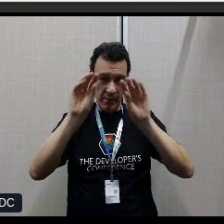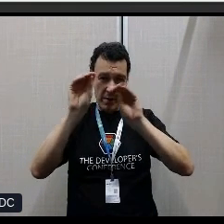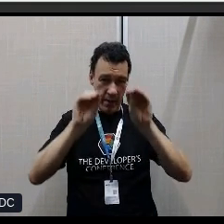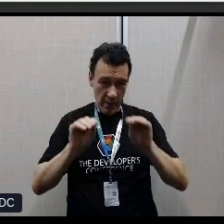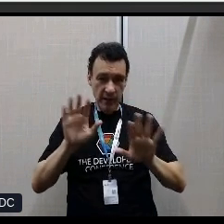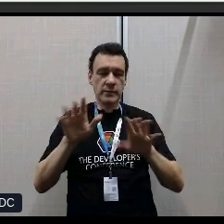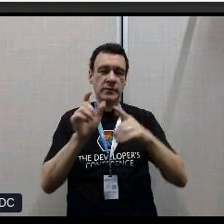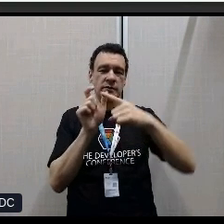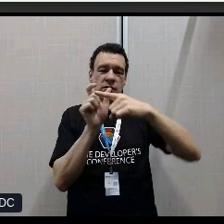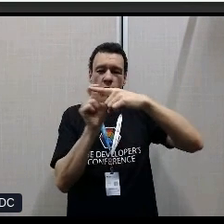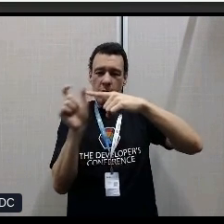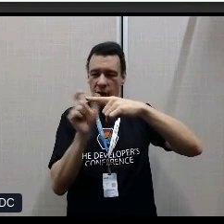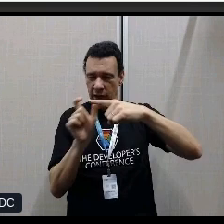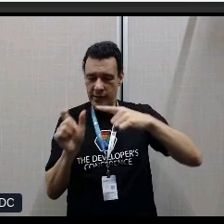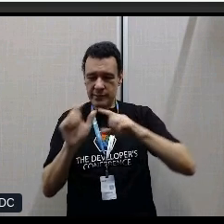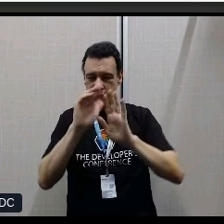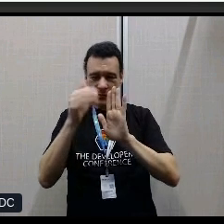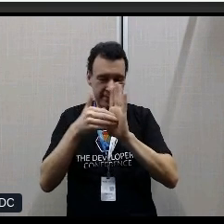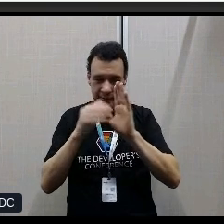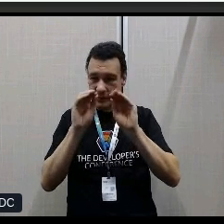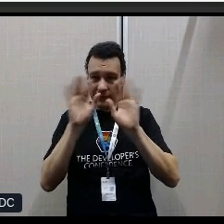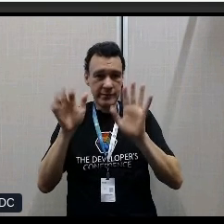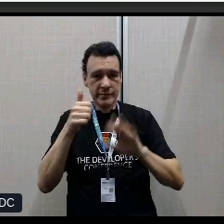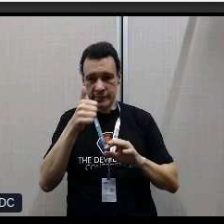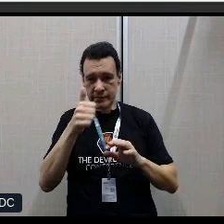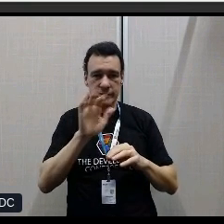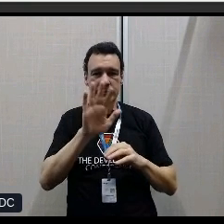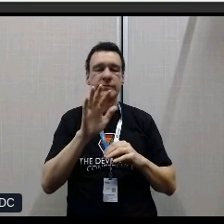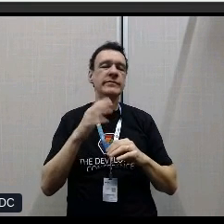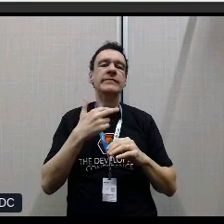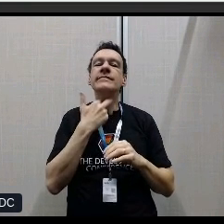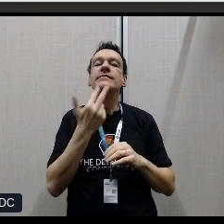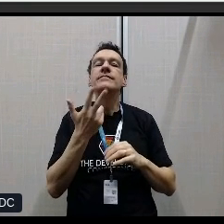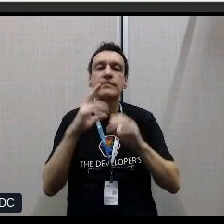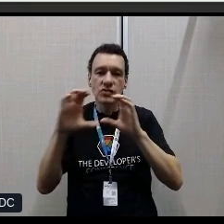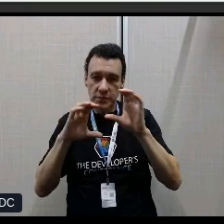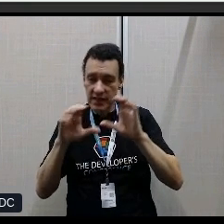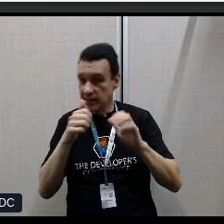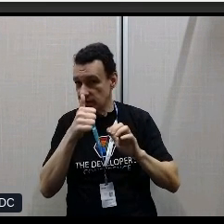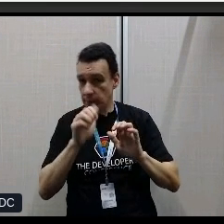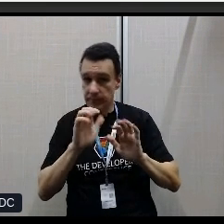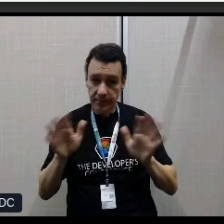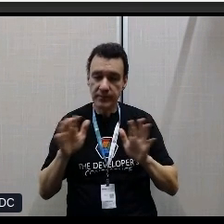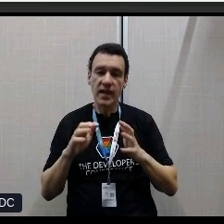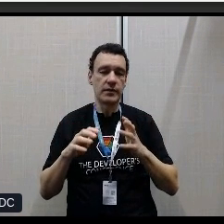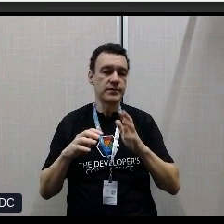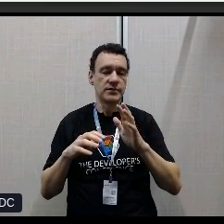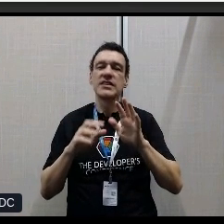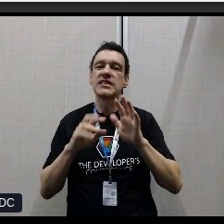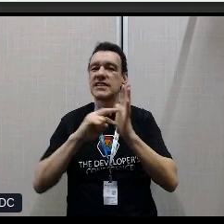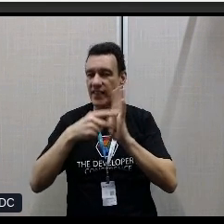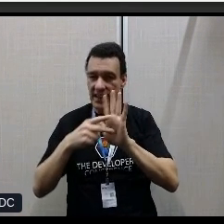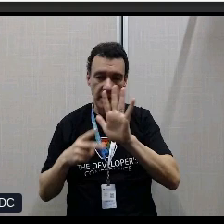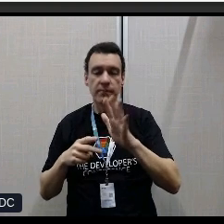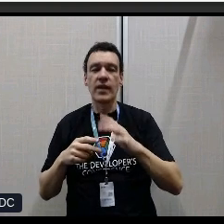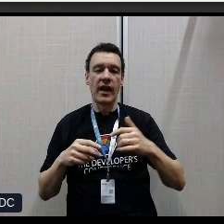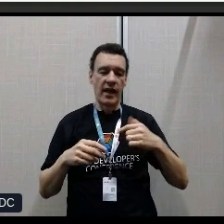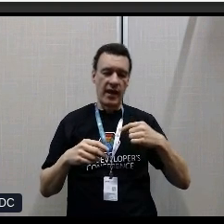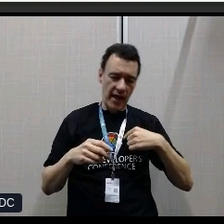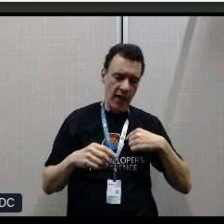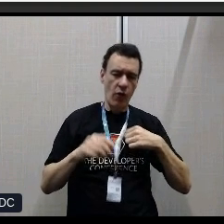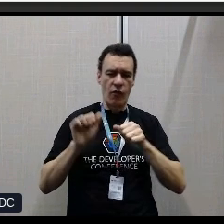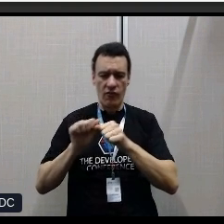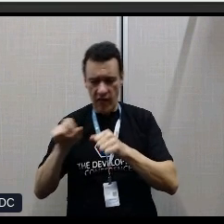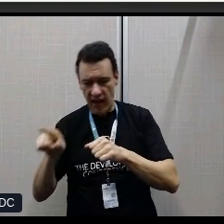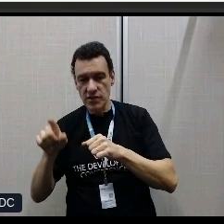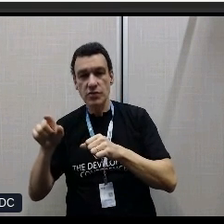bem crítico, aqui a gente dá algumas ideias. Voz de comunicação, então voz ativa, voz passiva, como e por que